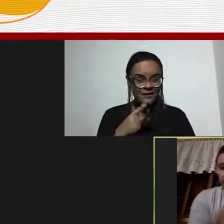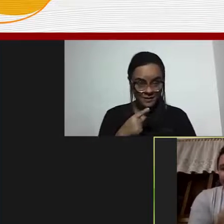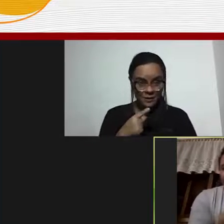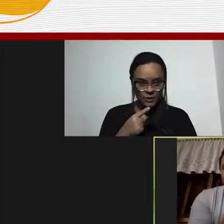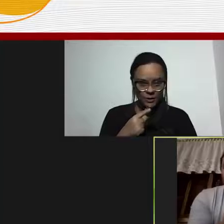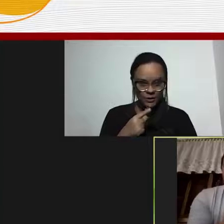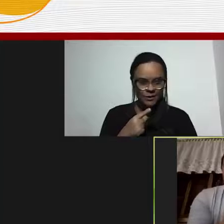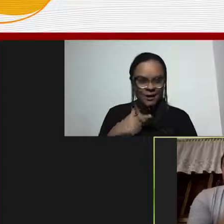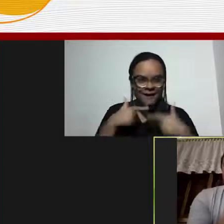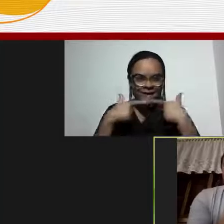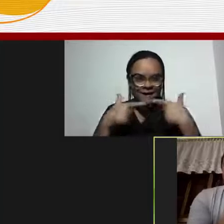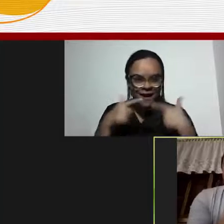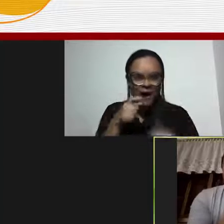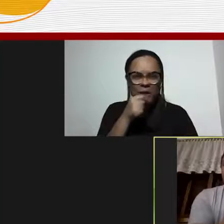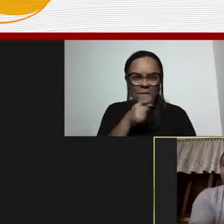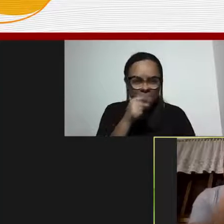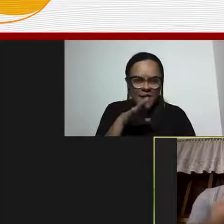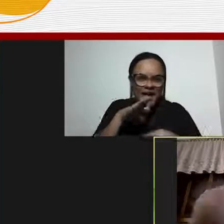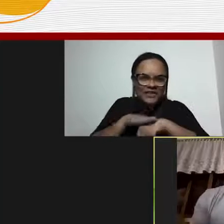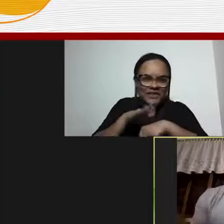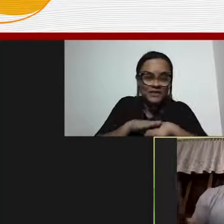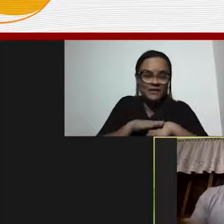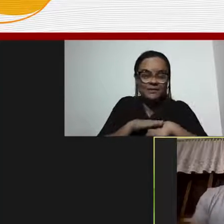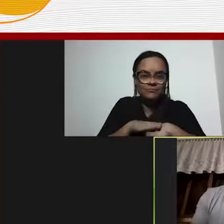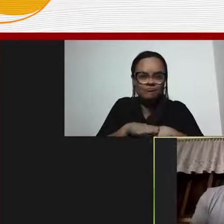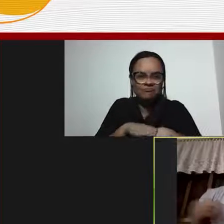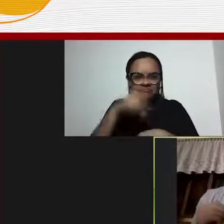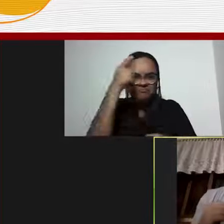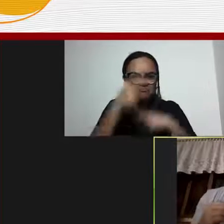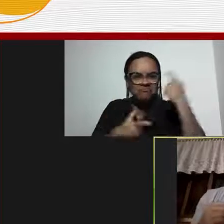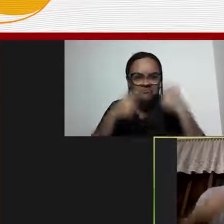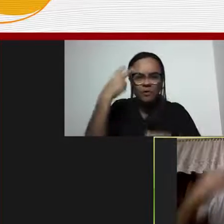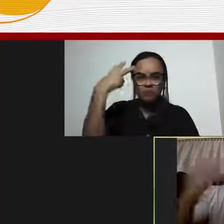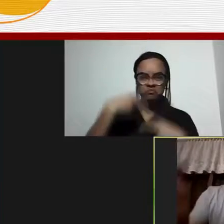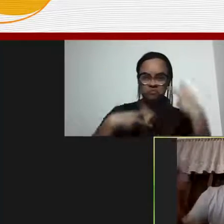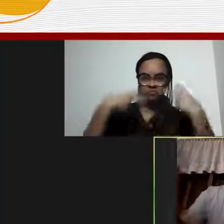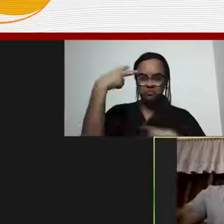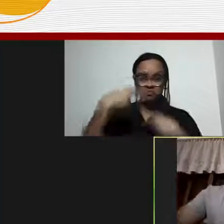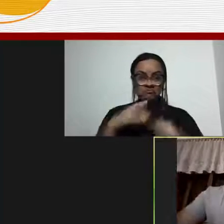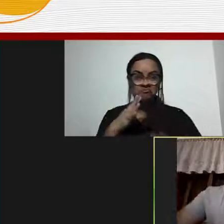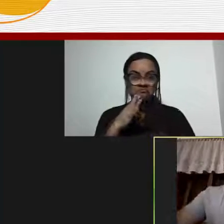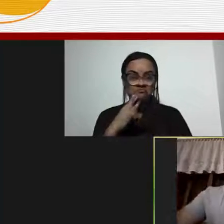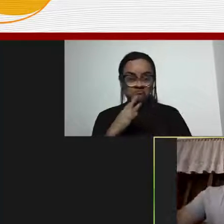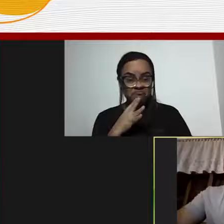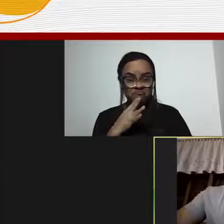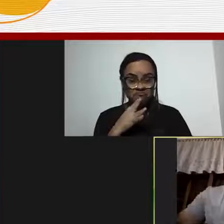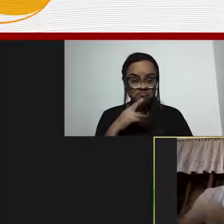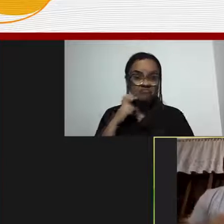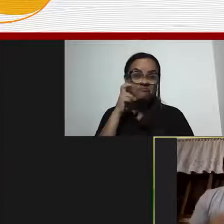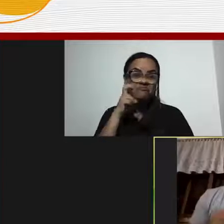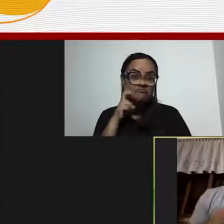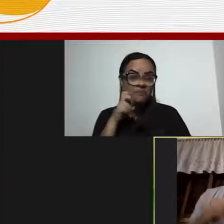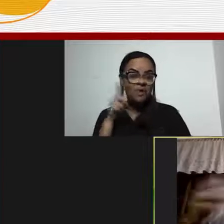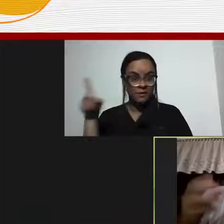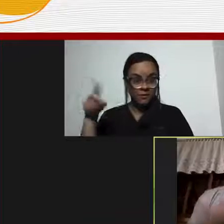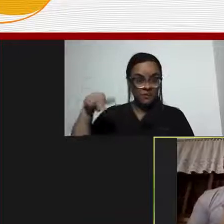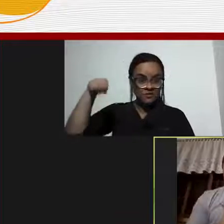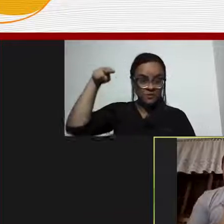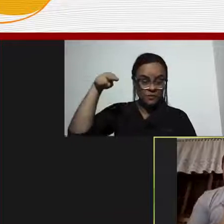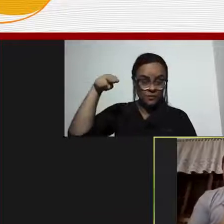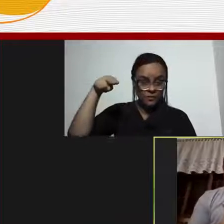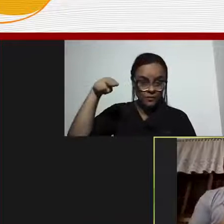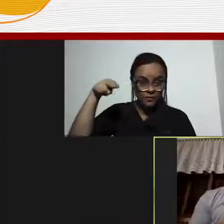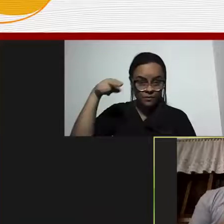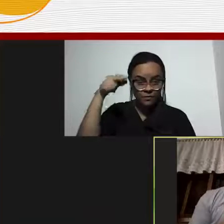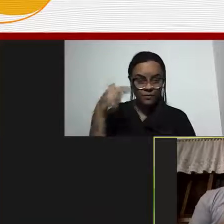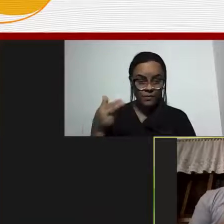muito bem-humorado, e quando as pessoas me viam, né, me conheciam lá em Natal, no Rio Grande do Norte, o pessoal